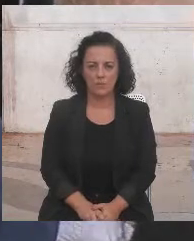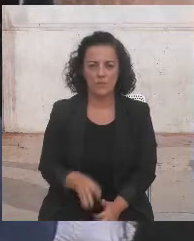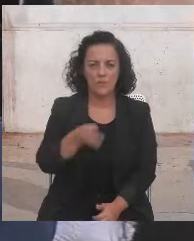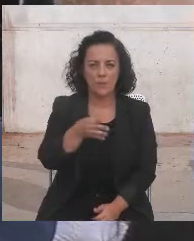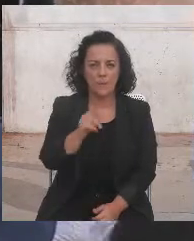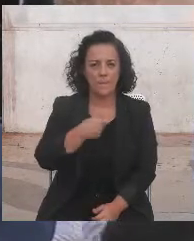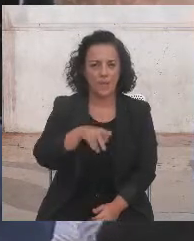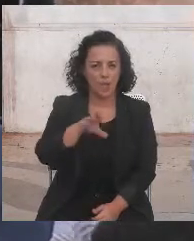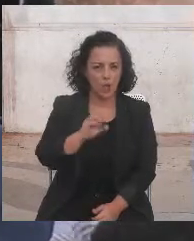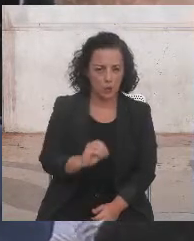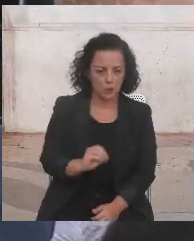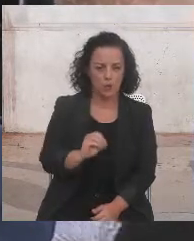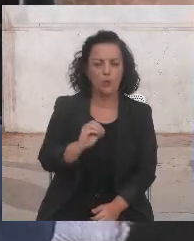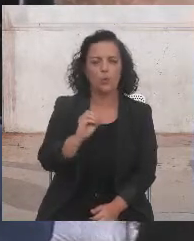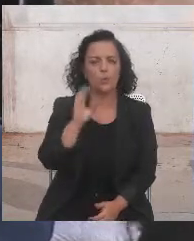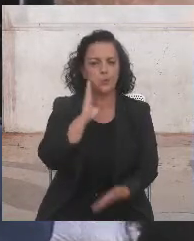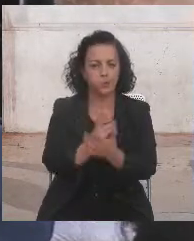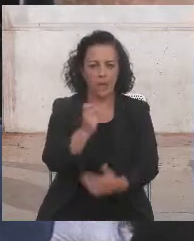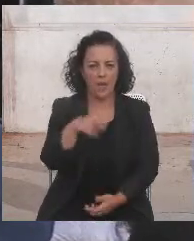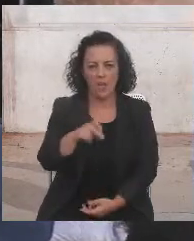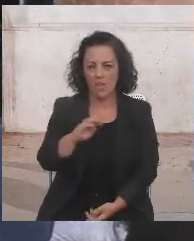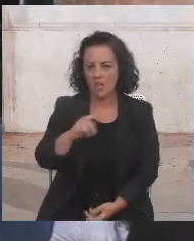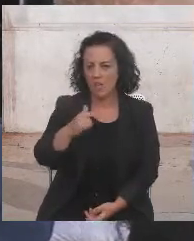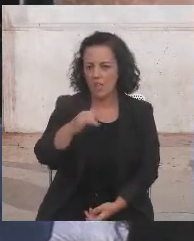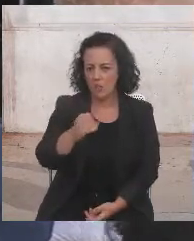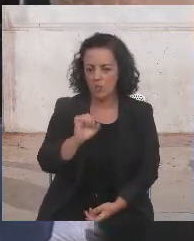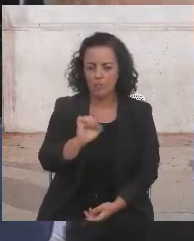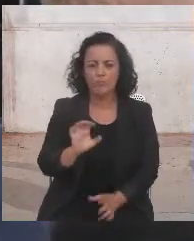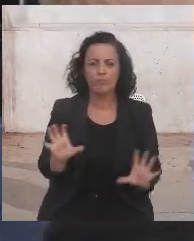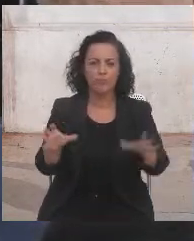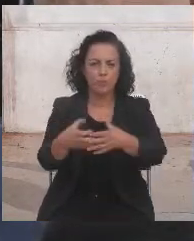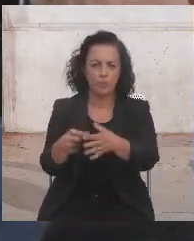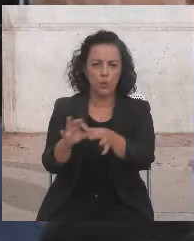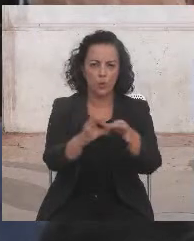Pedro Miguel Anastácio, Coligação Mais Lisboa.